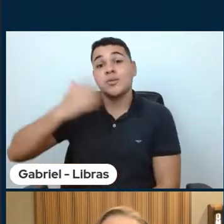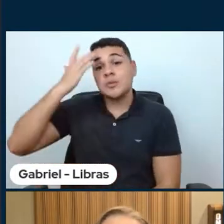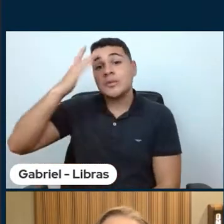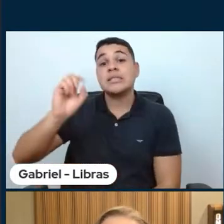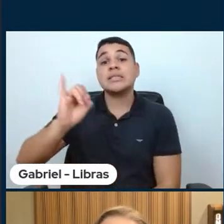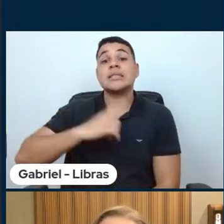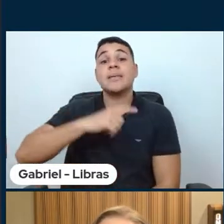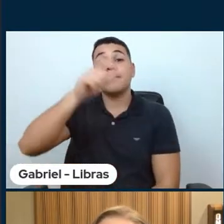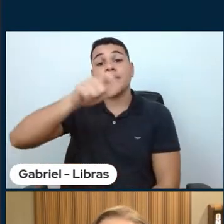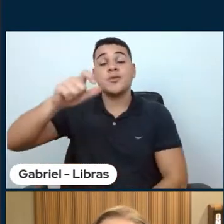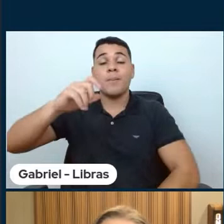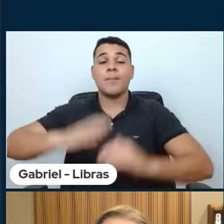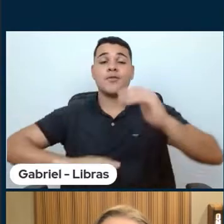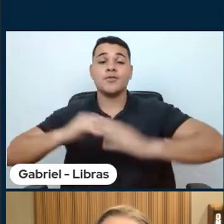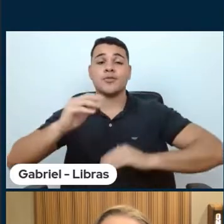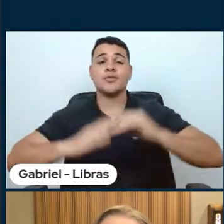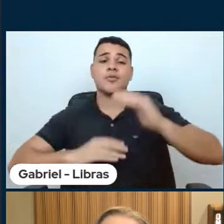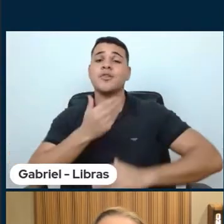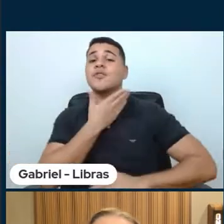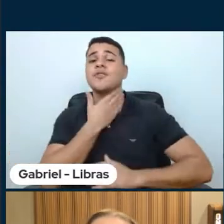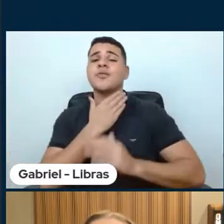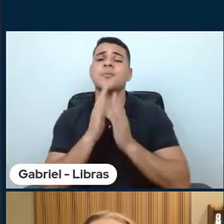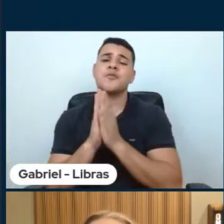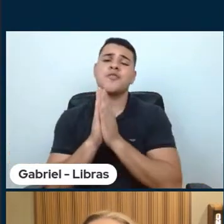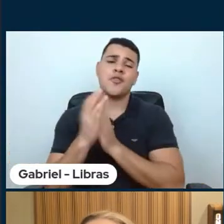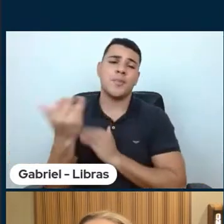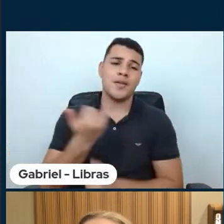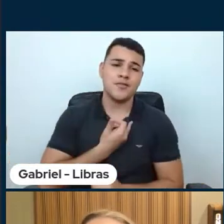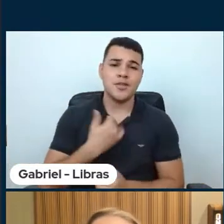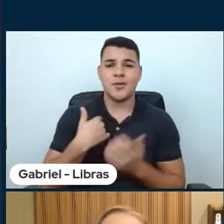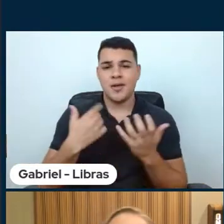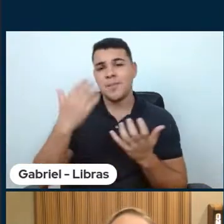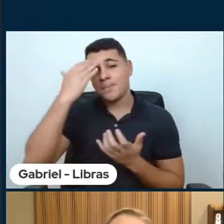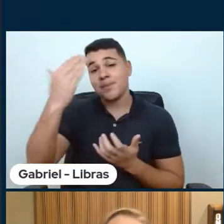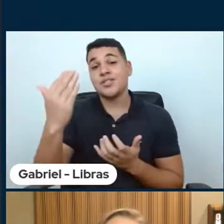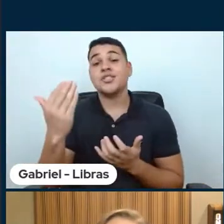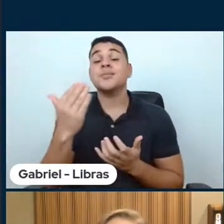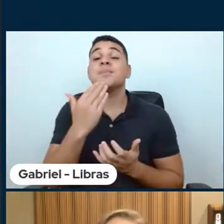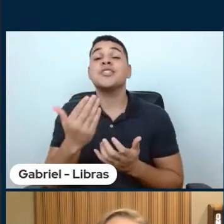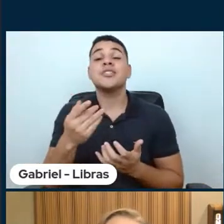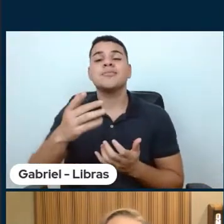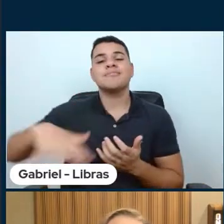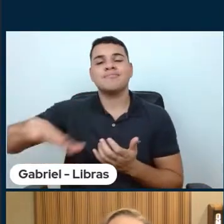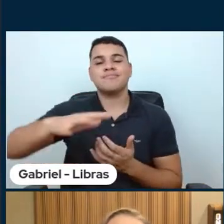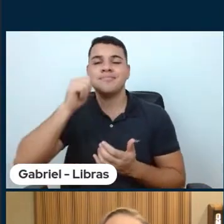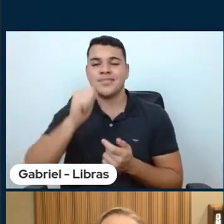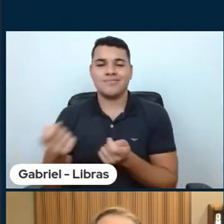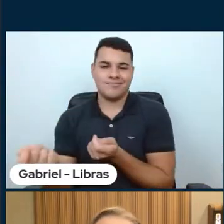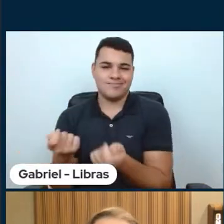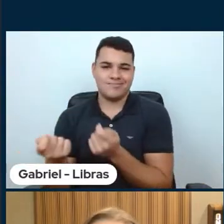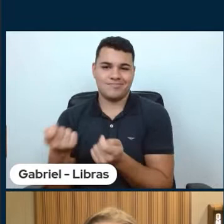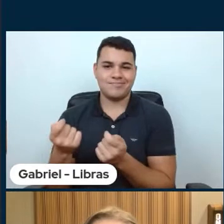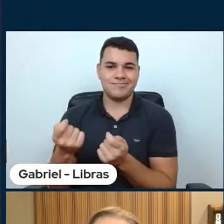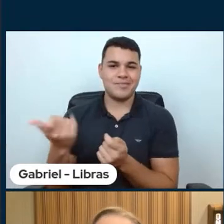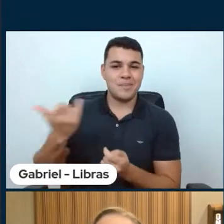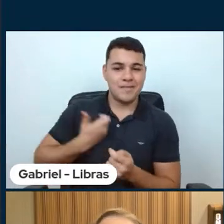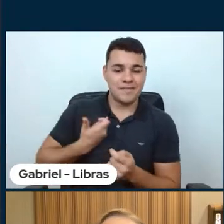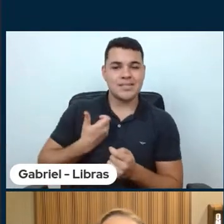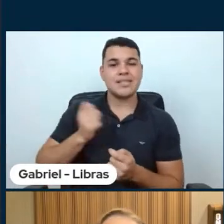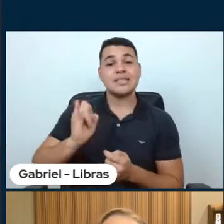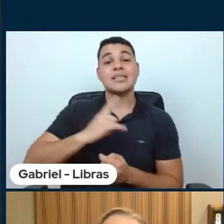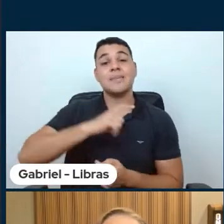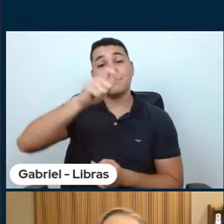um toque para saber se tem locutor aí tá tô indo é é um mercado em expansão para gente então existe também